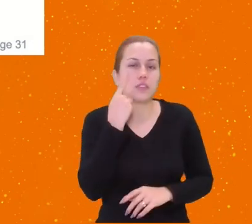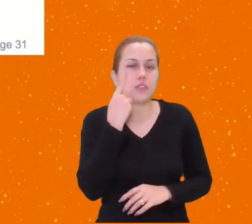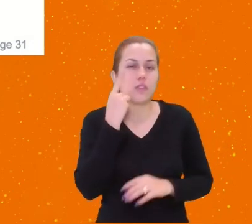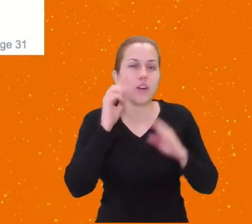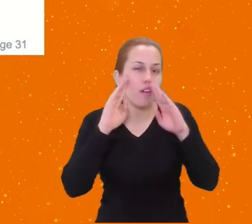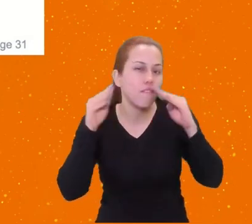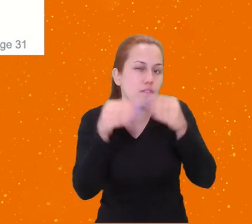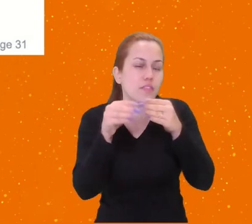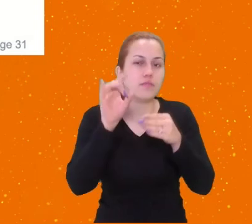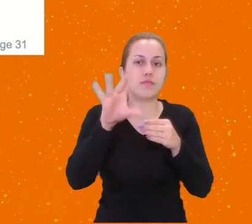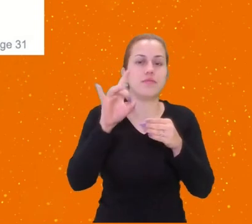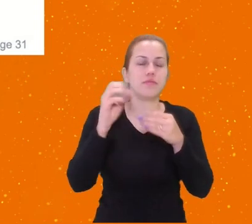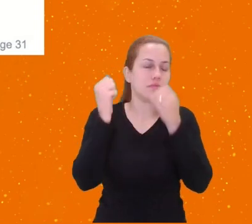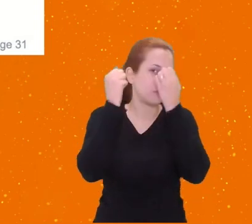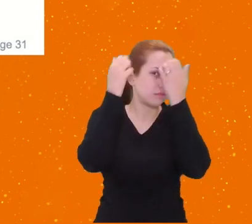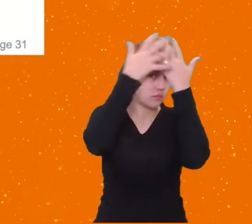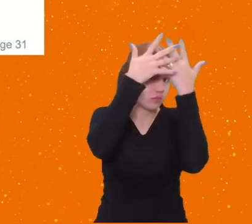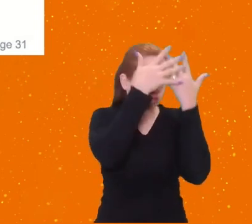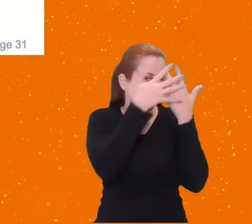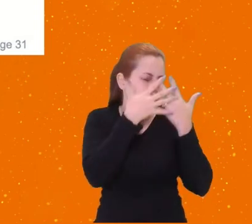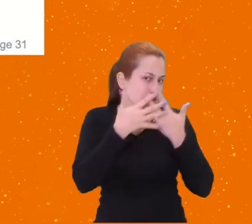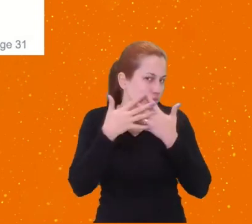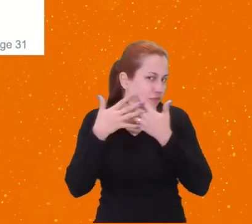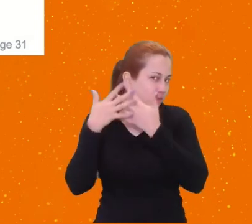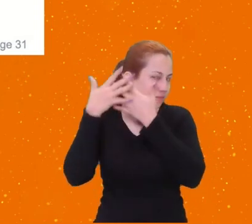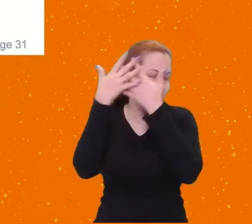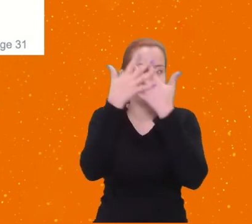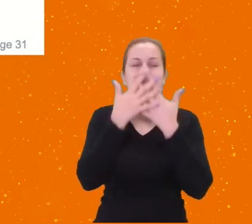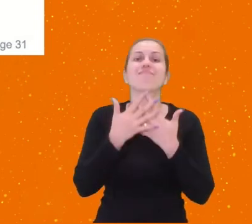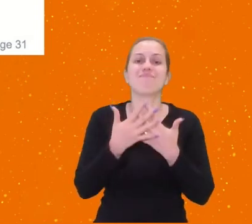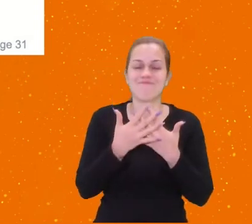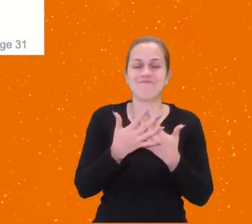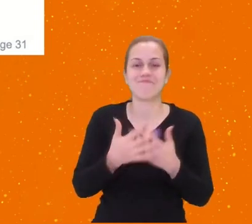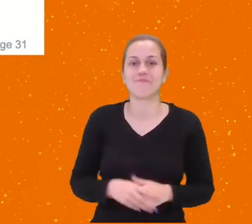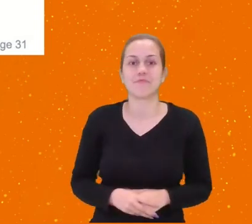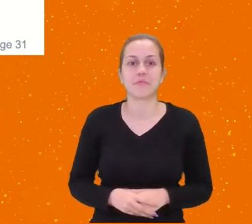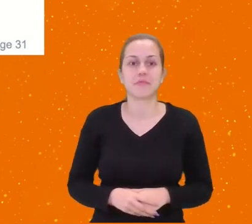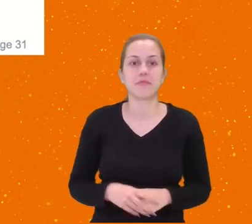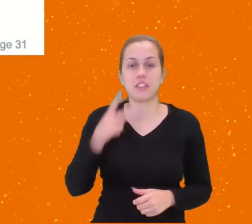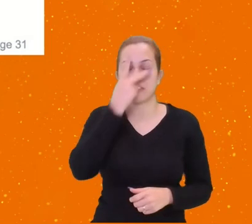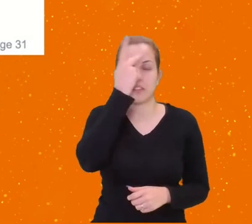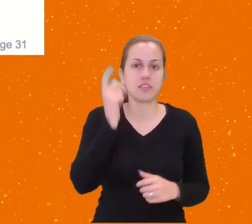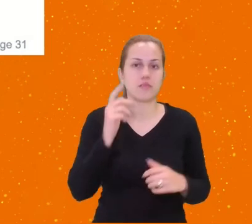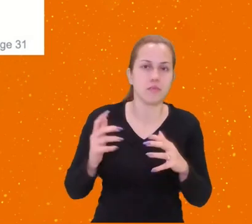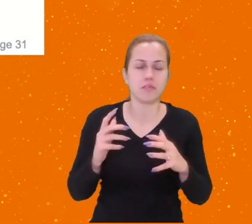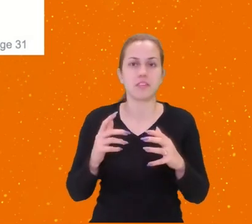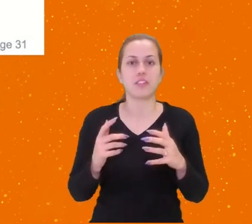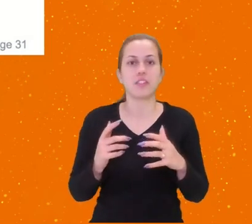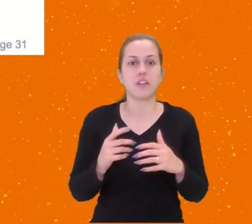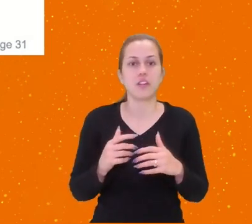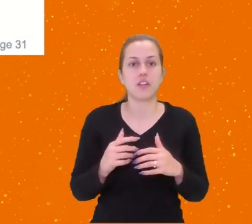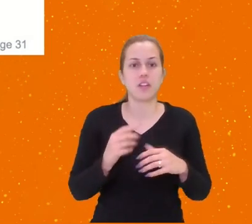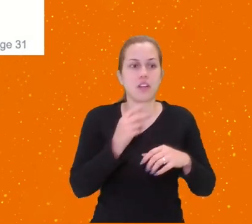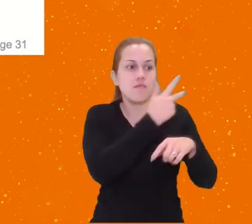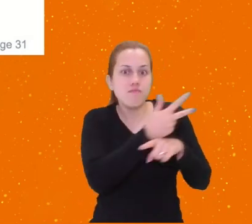já a parte de trás, assim, o ouvido, né? A orelha já desfocada, né? Se a pessoa se movimenta, num dolly, uma cena,